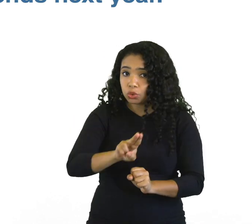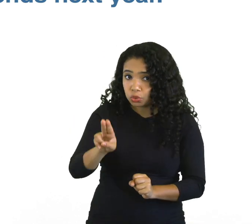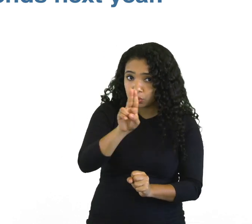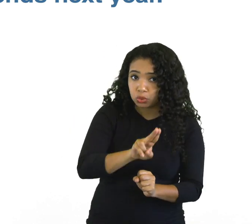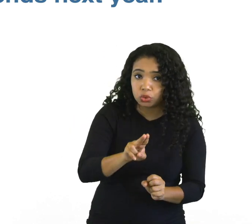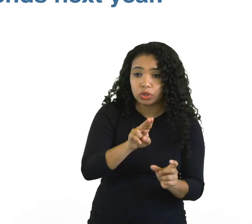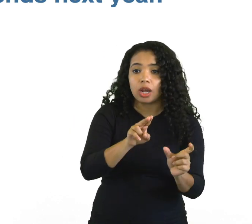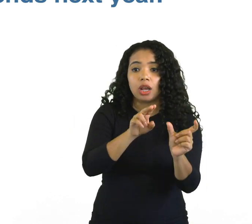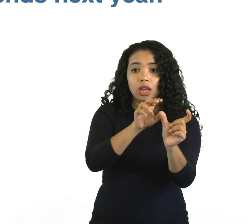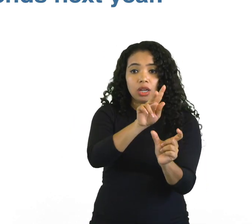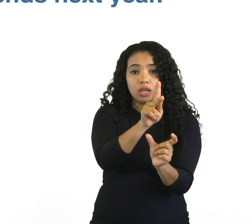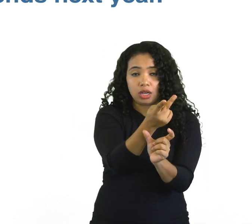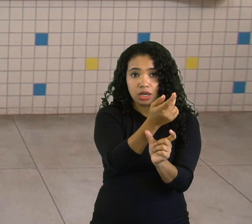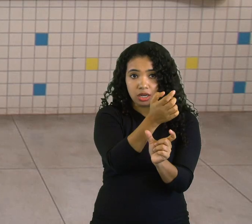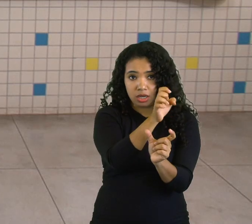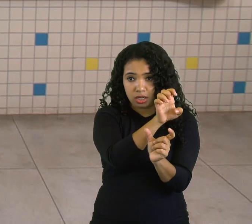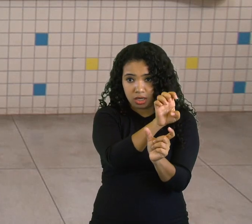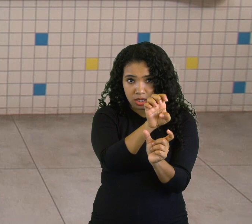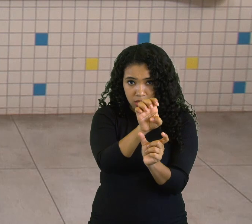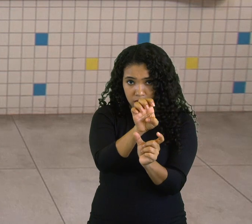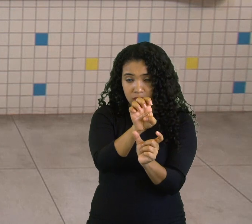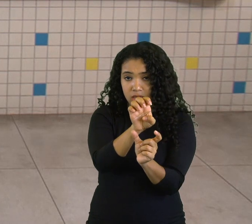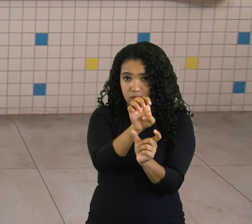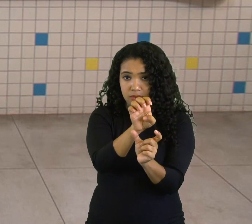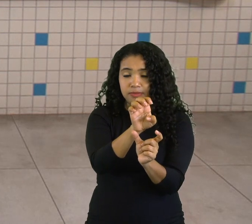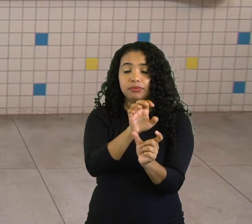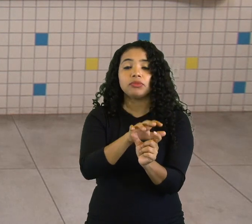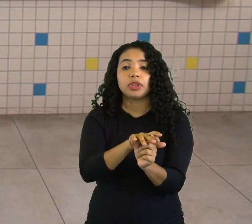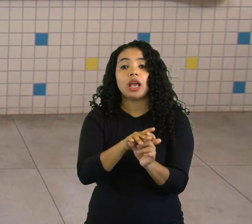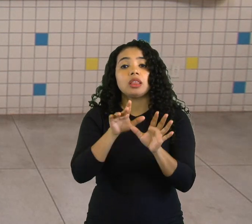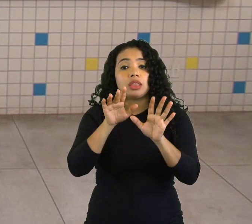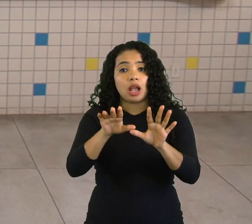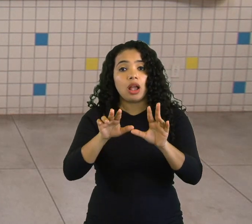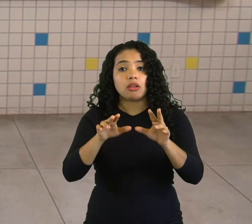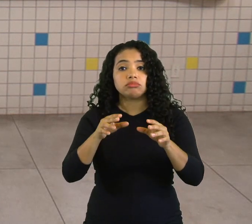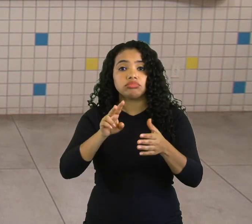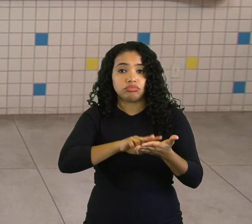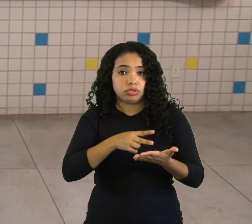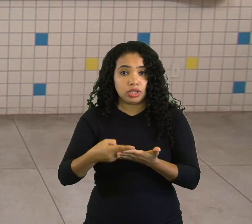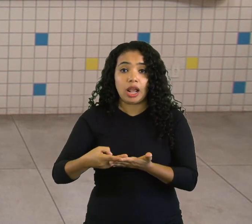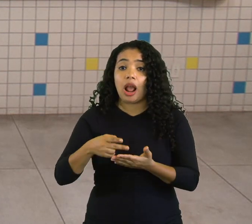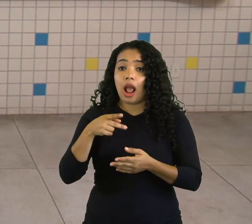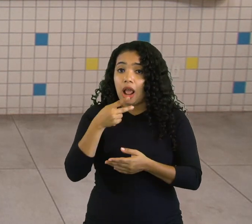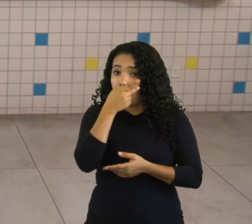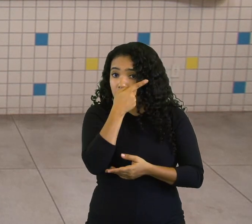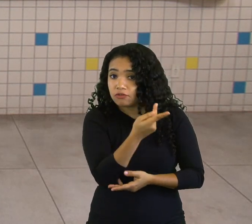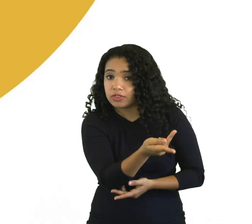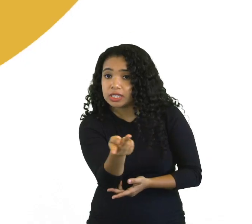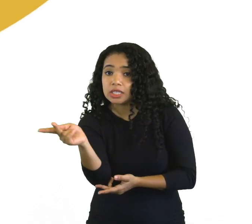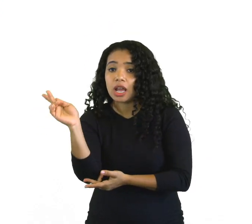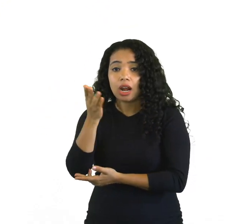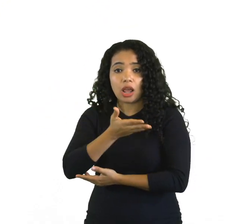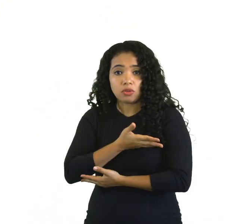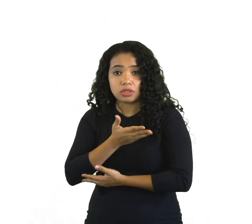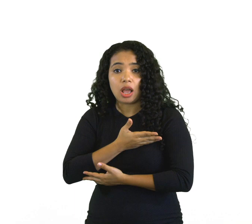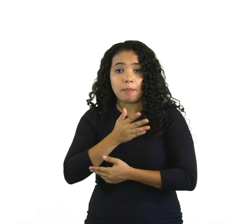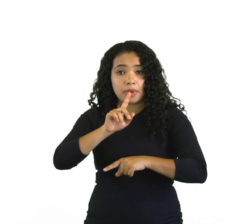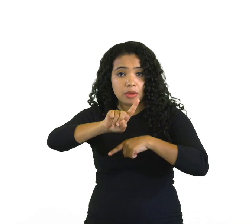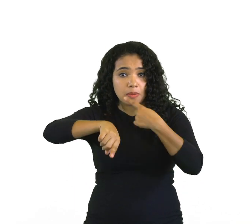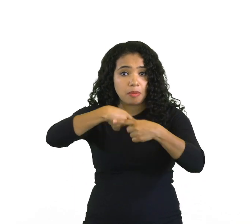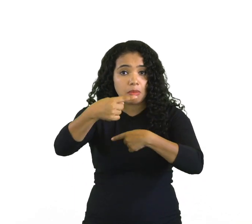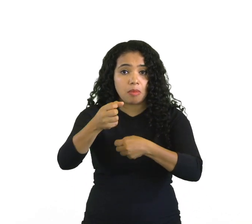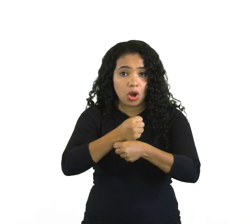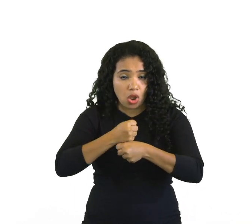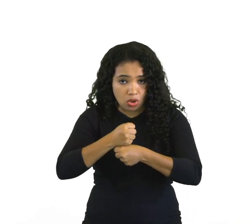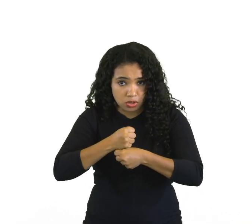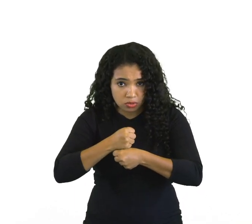my friends next year. Ele visitará meus amigos no próximo ano. We will visit